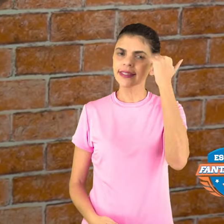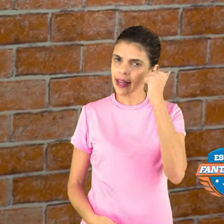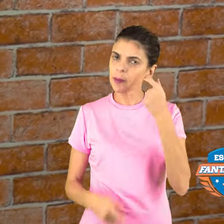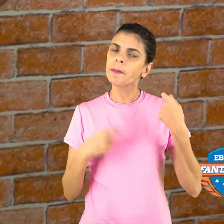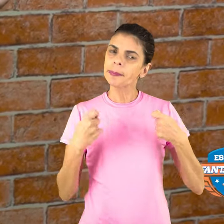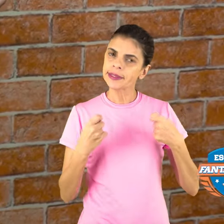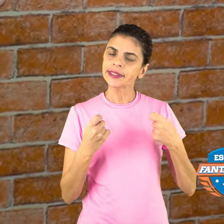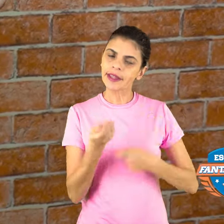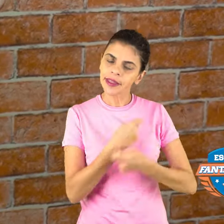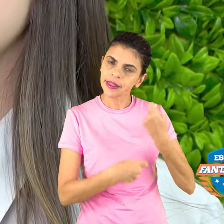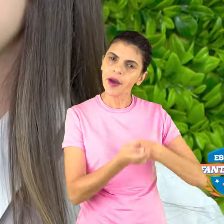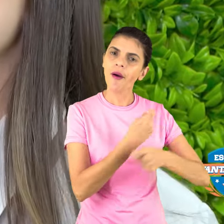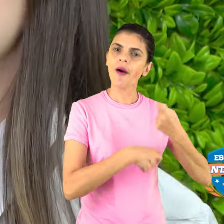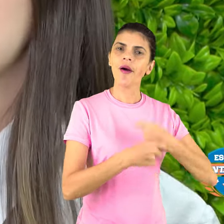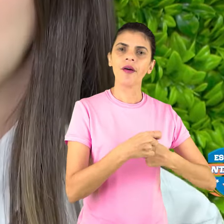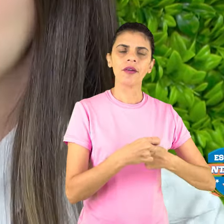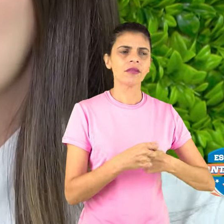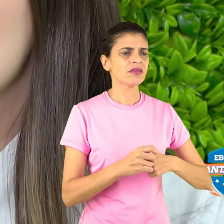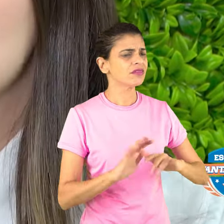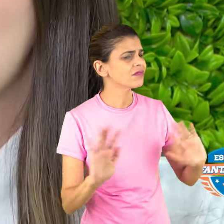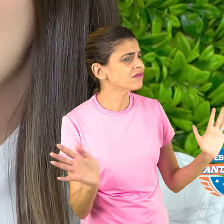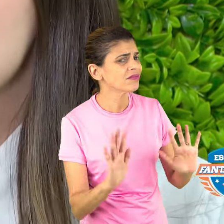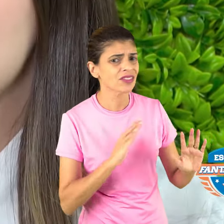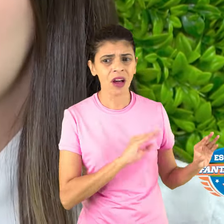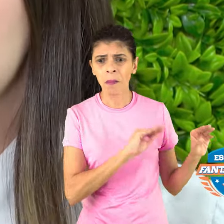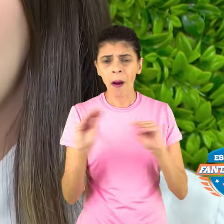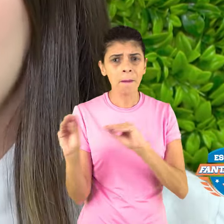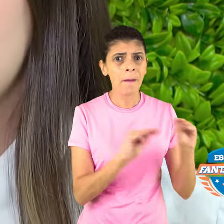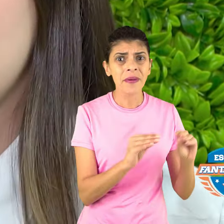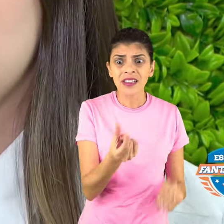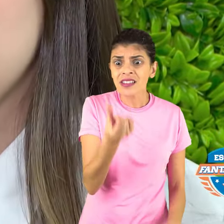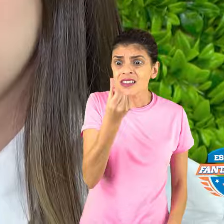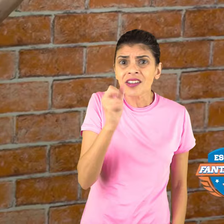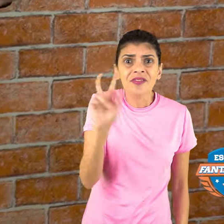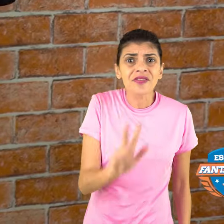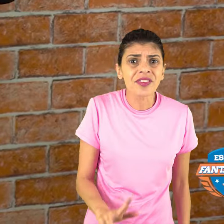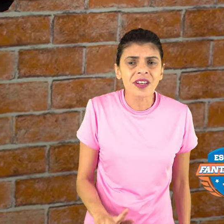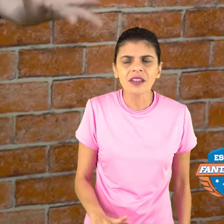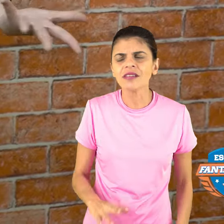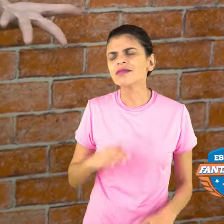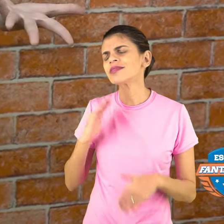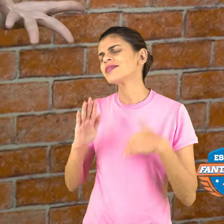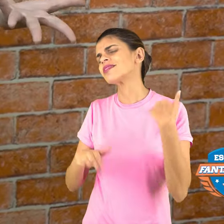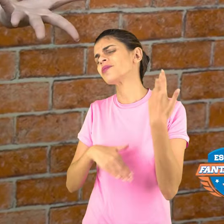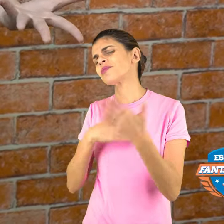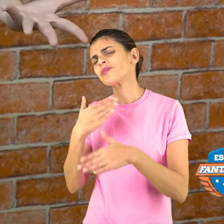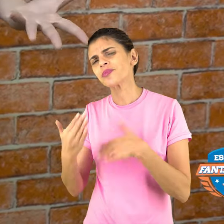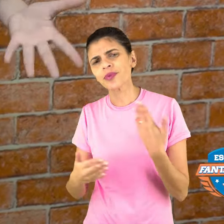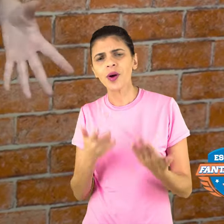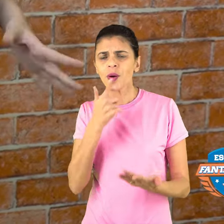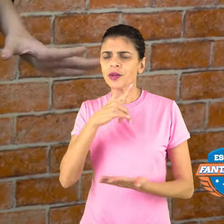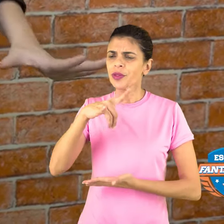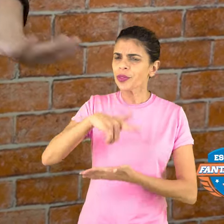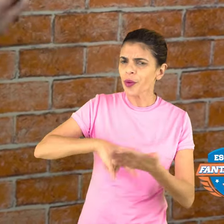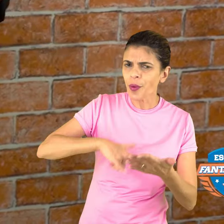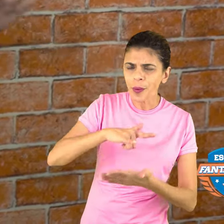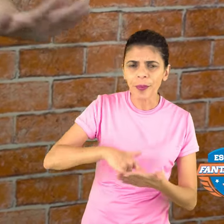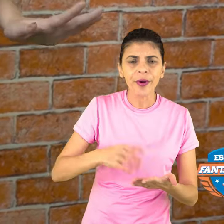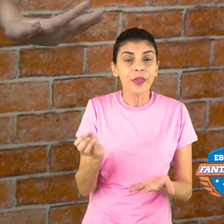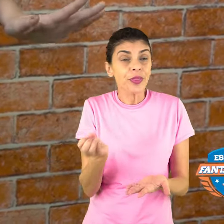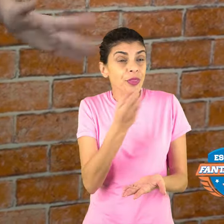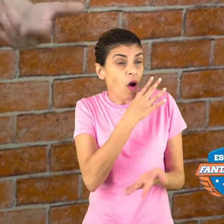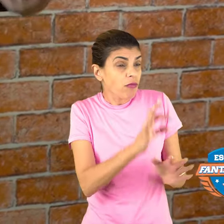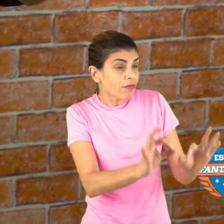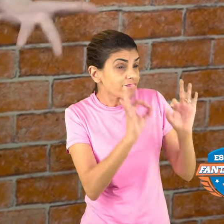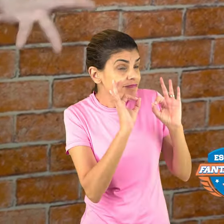precisa cuidar dos negócios. Mas você já me trocou de escola 6 vezes. Depois que a gente deixar a documentação da escola nova